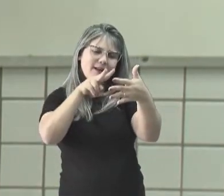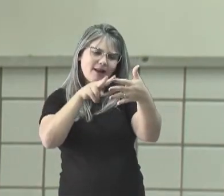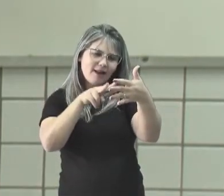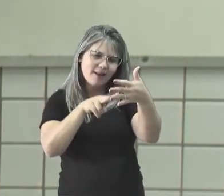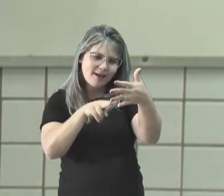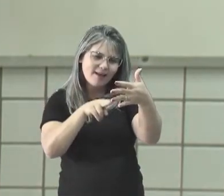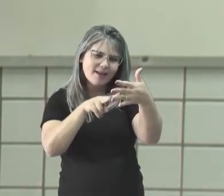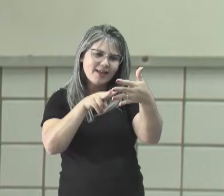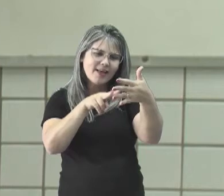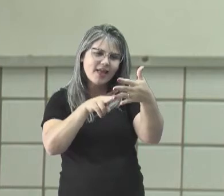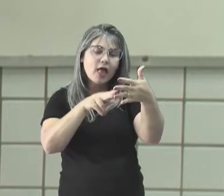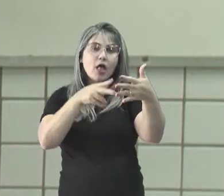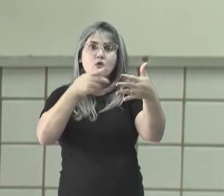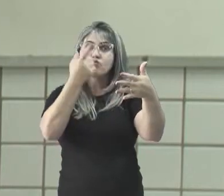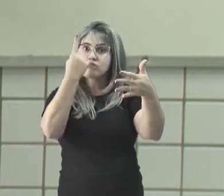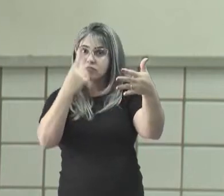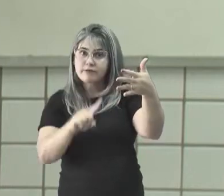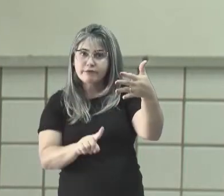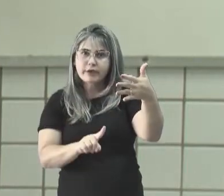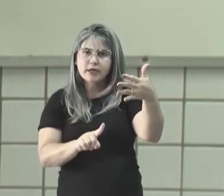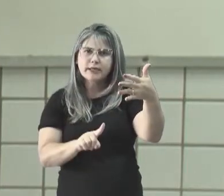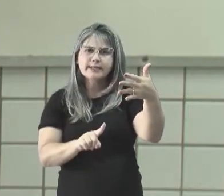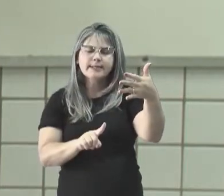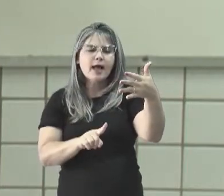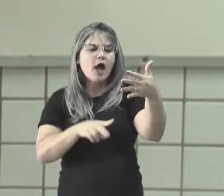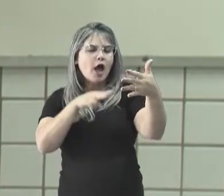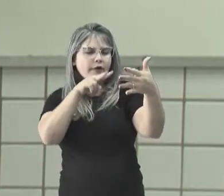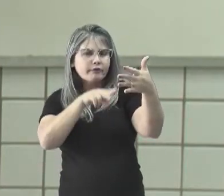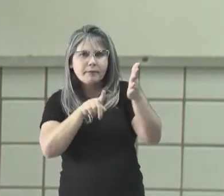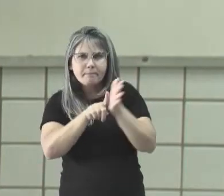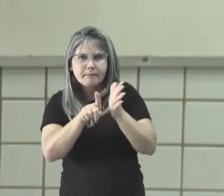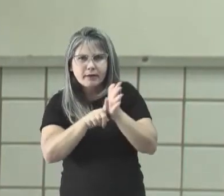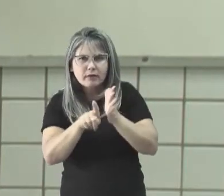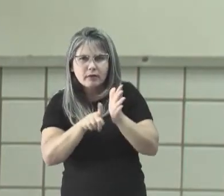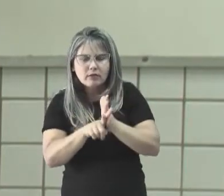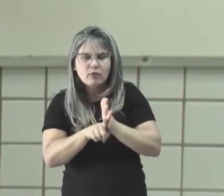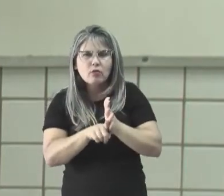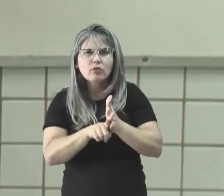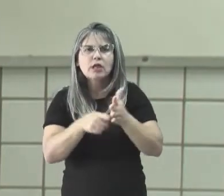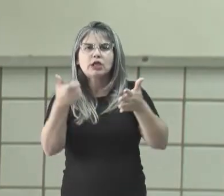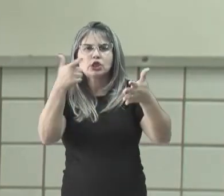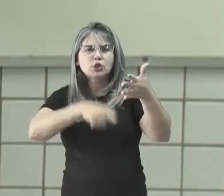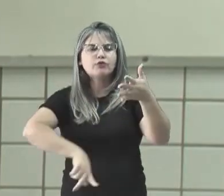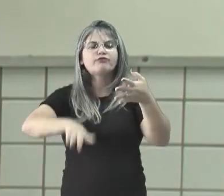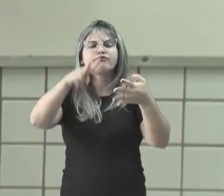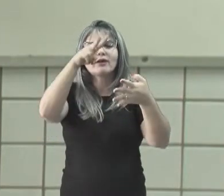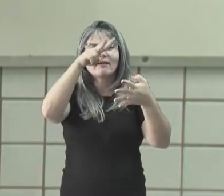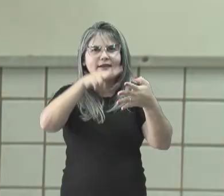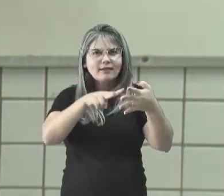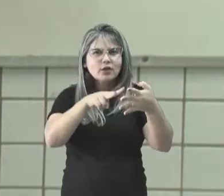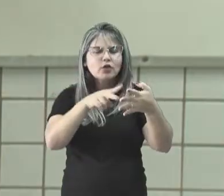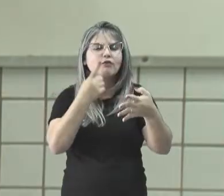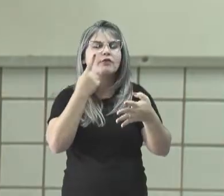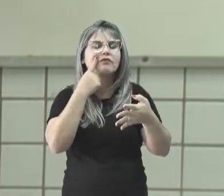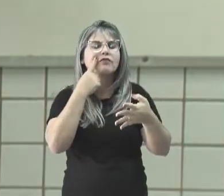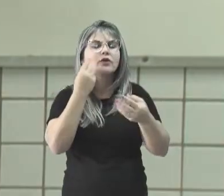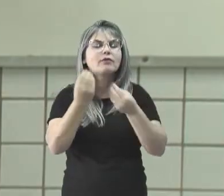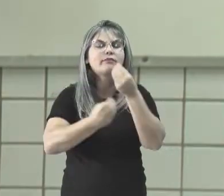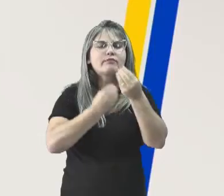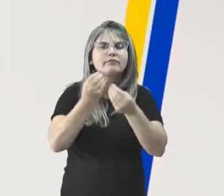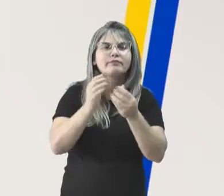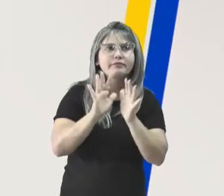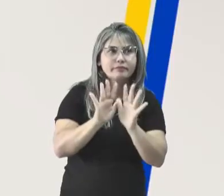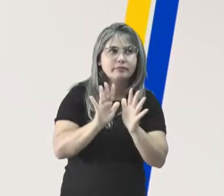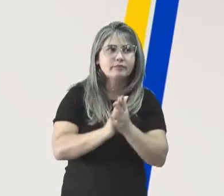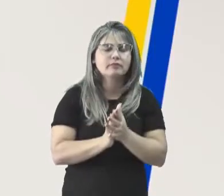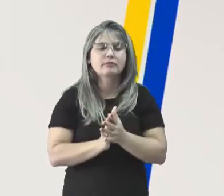procurando as informações que você pode estar utilizando para resolver a sua situação. Então vamos lá. Na questão ele diz, ó, um fazendeiro contratou